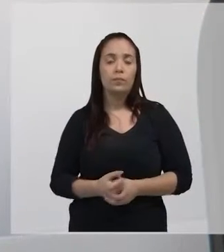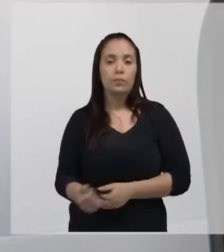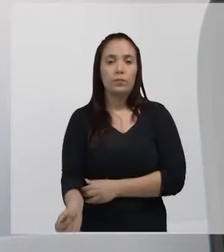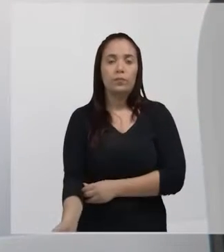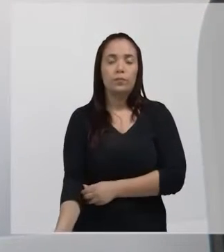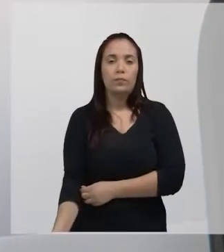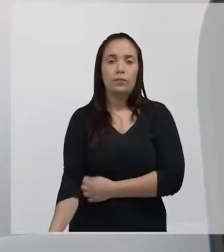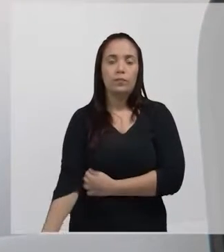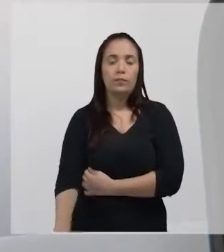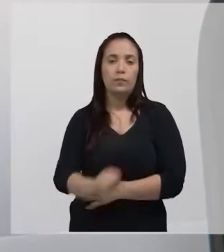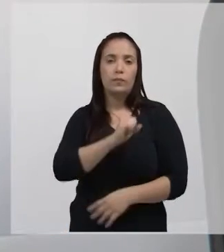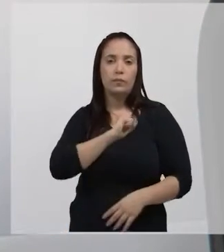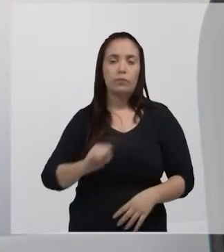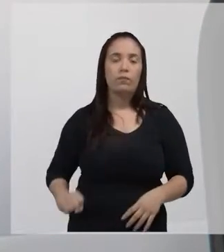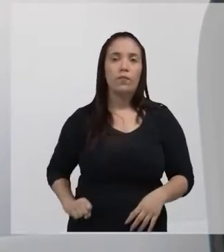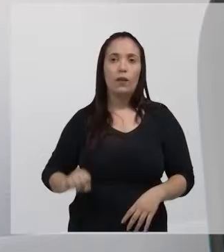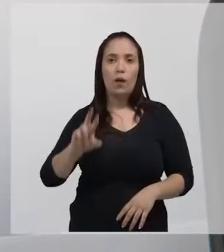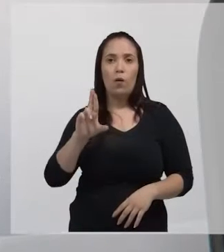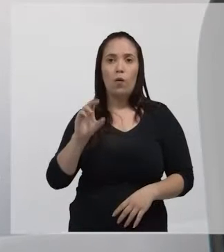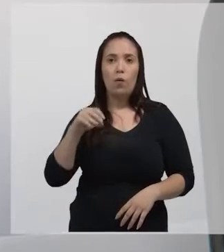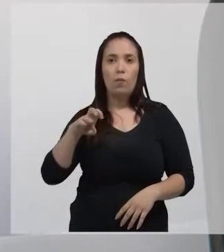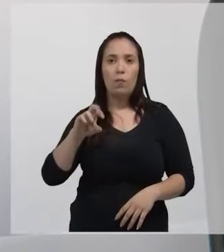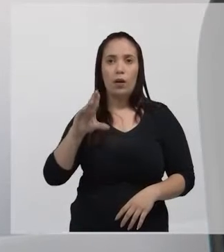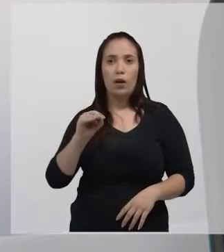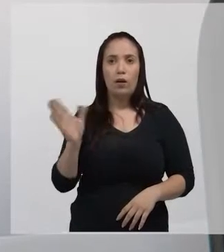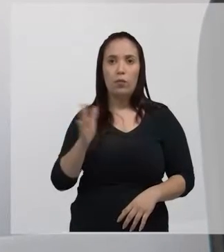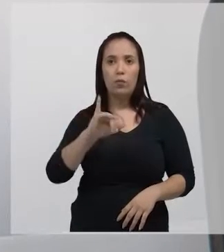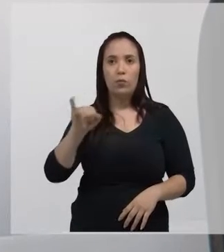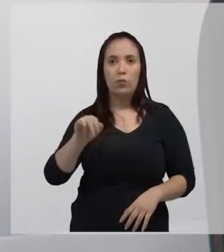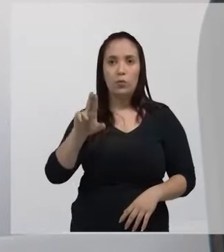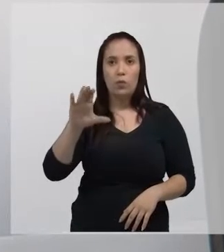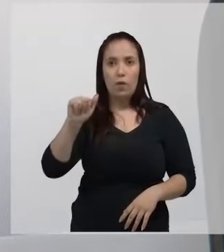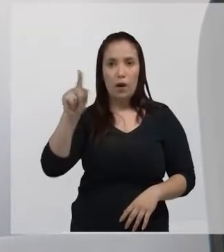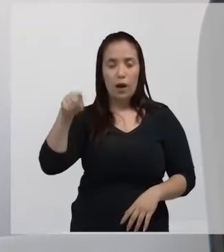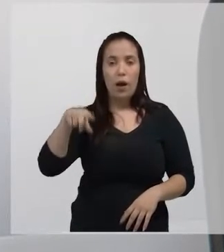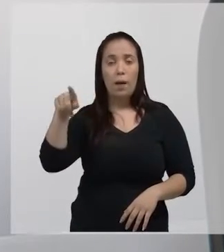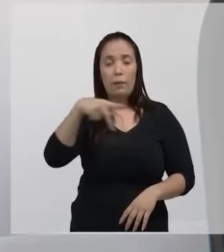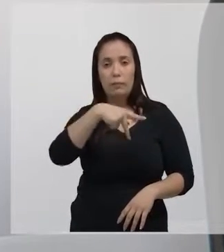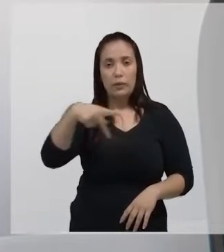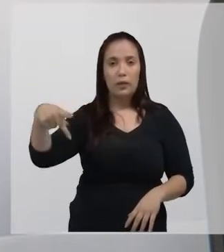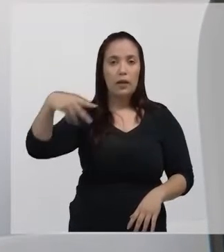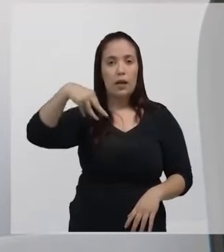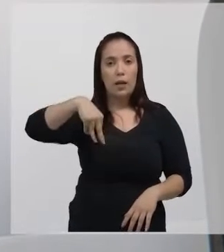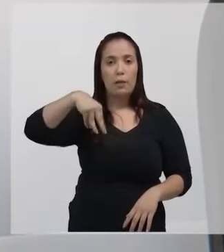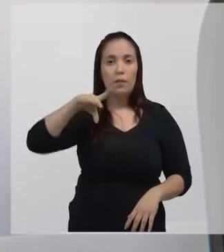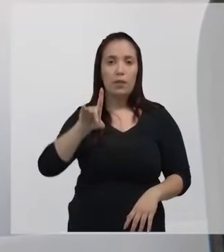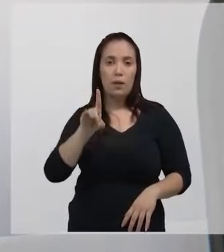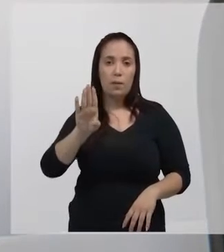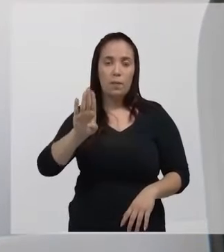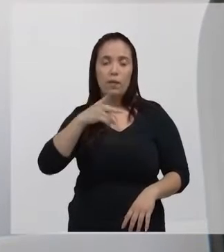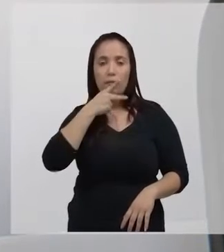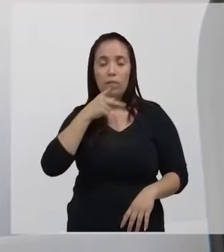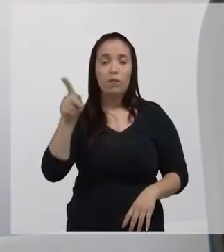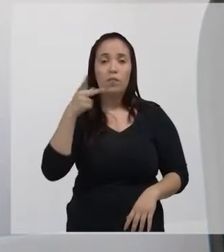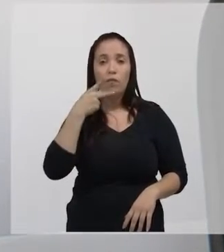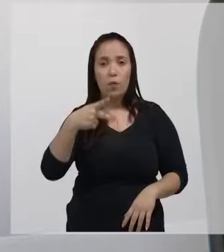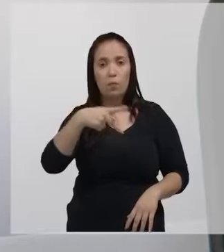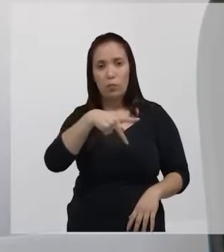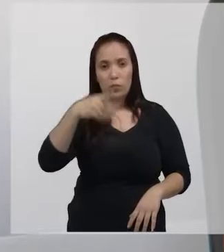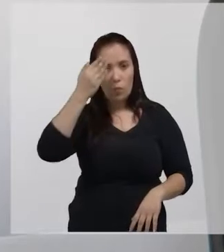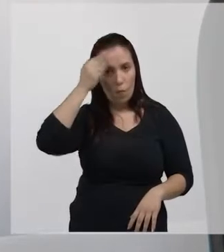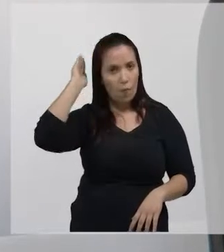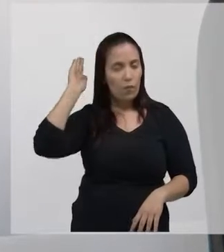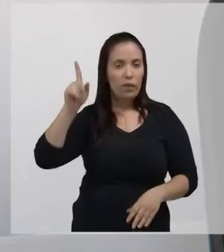O senador Romero Jucá, e presidente nacional do MDB, deixou bem claro, essa semana, né, Carlos Frederico? Michel Temer não irá